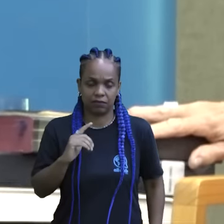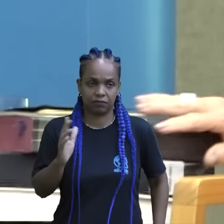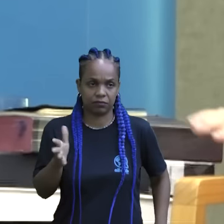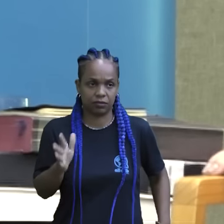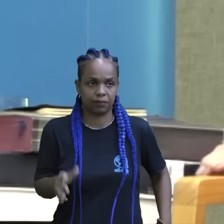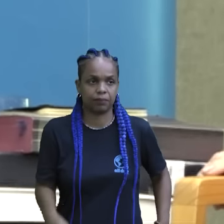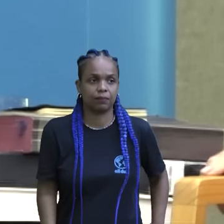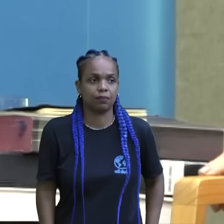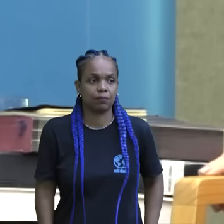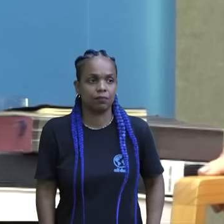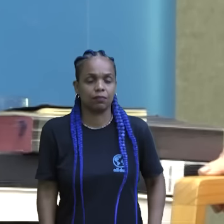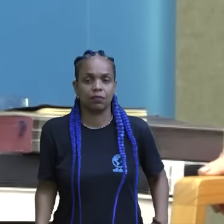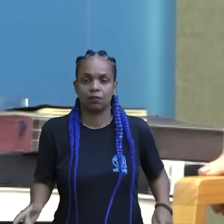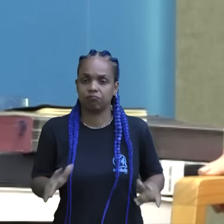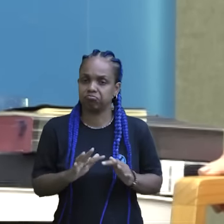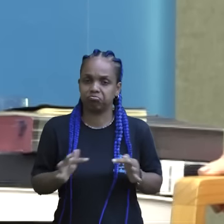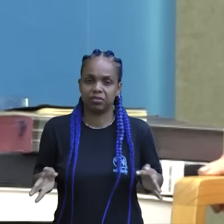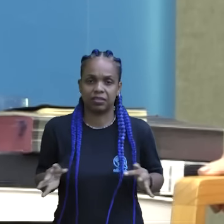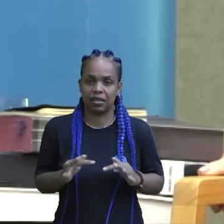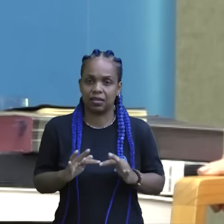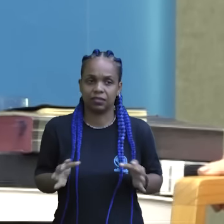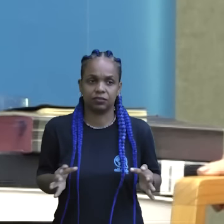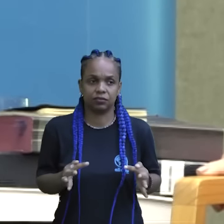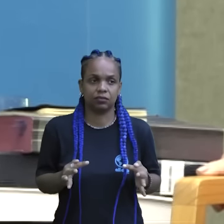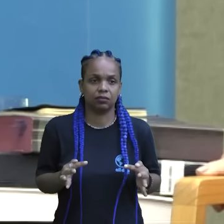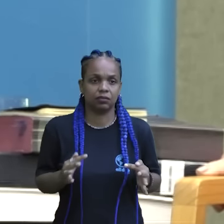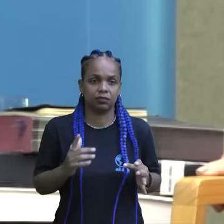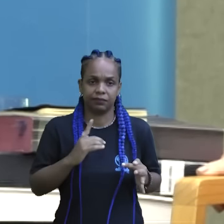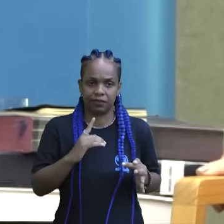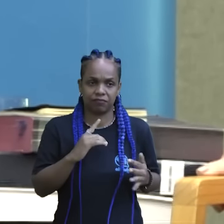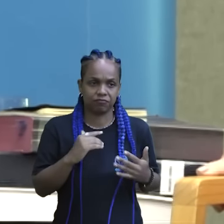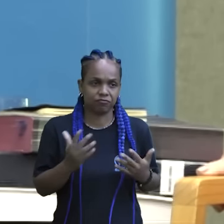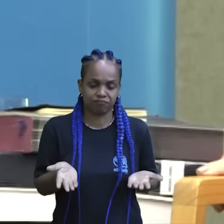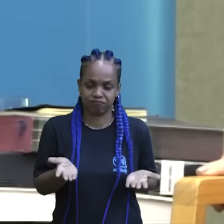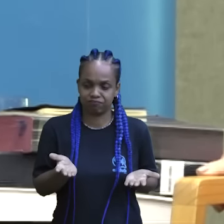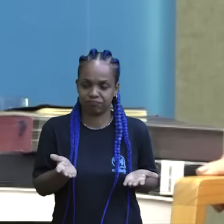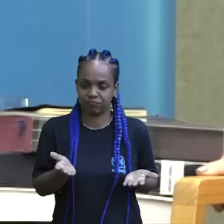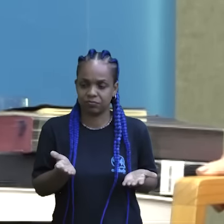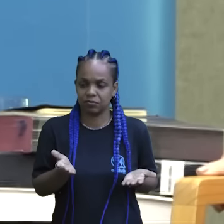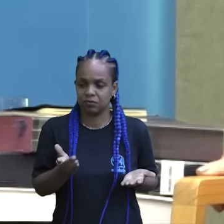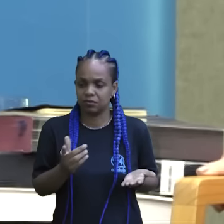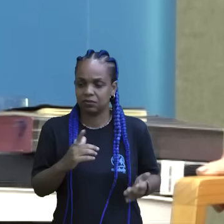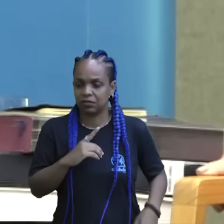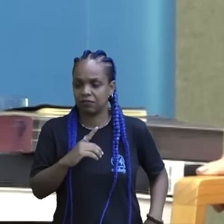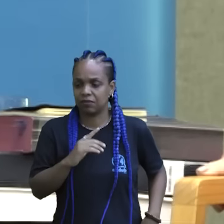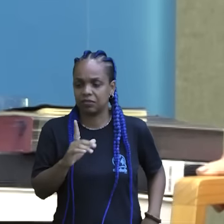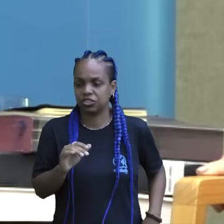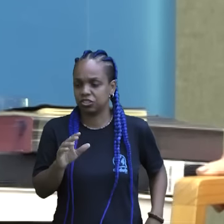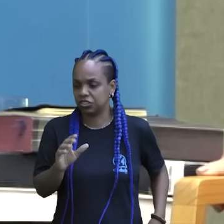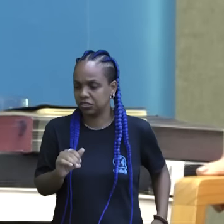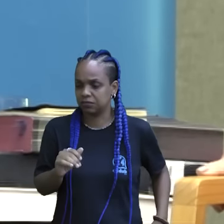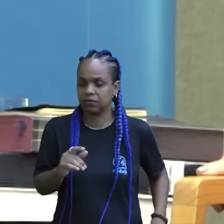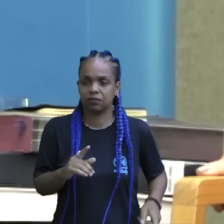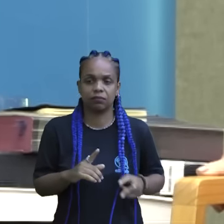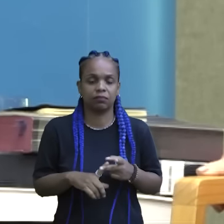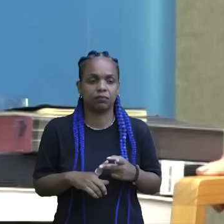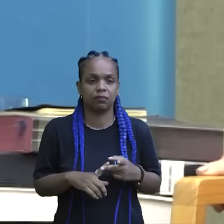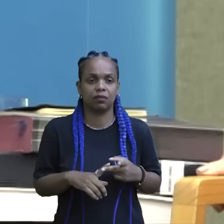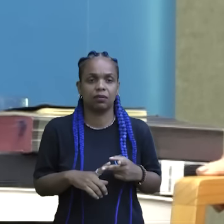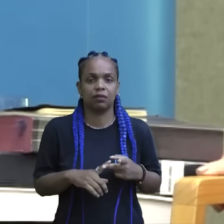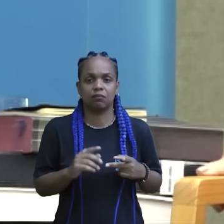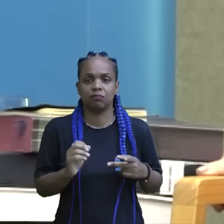muito menos de Lima, eu vou entrar na academia. Por que será que os biógrafos brancos de Lima